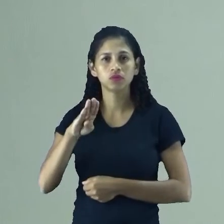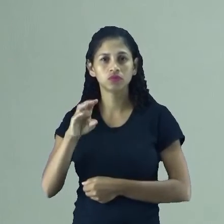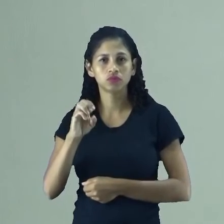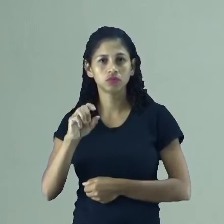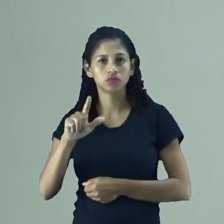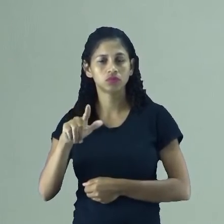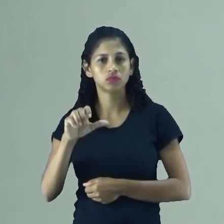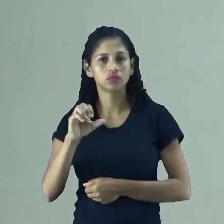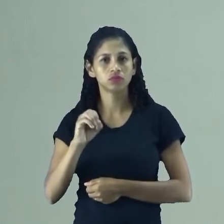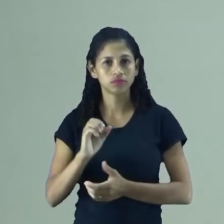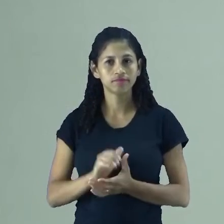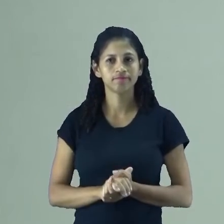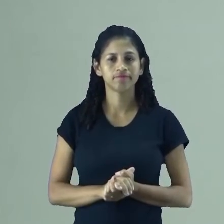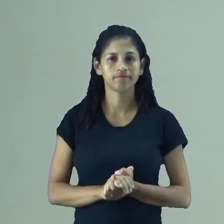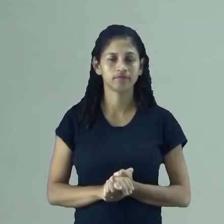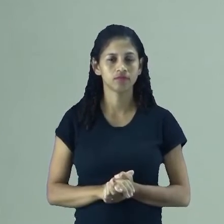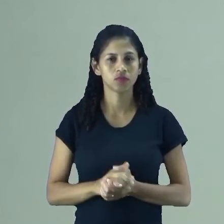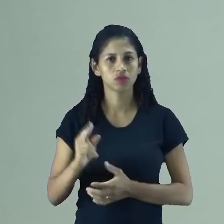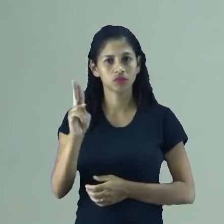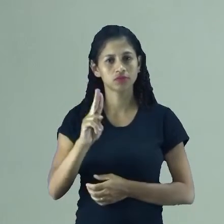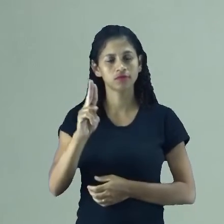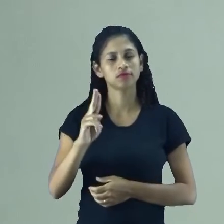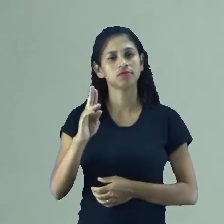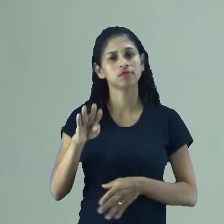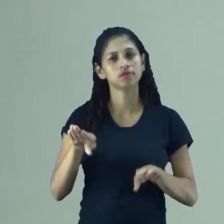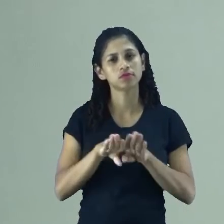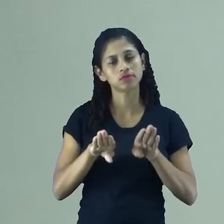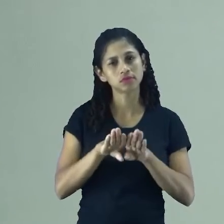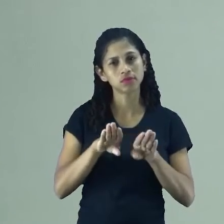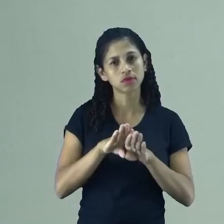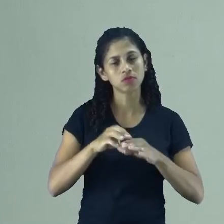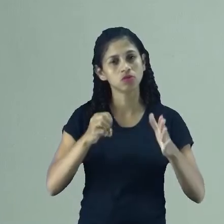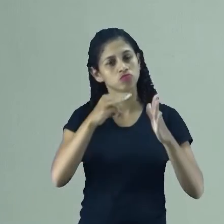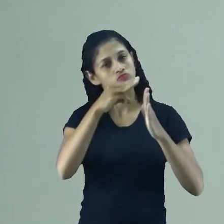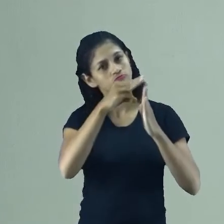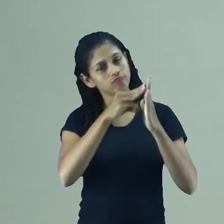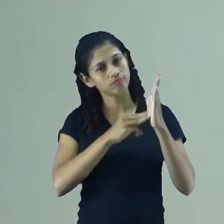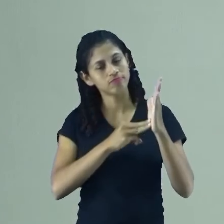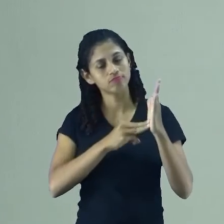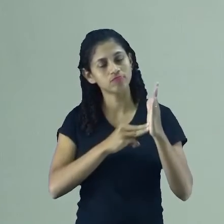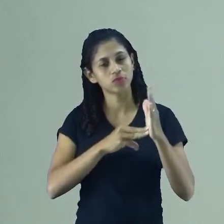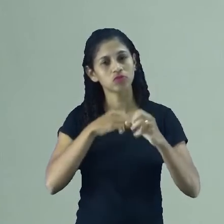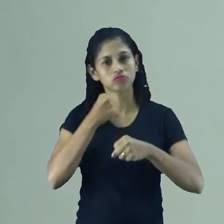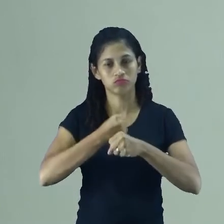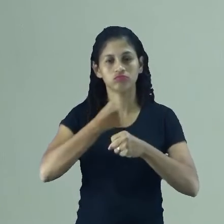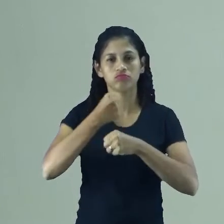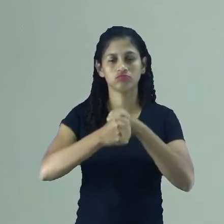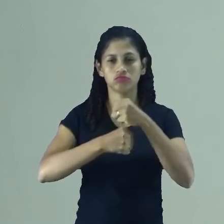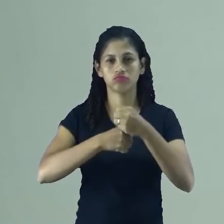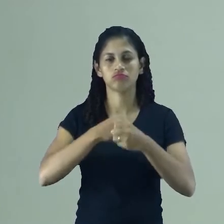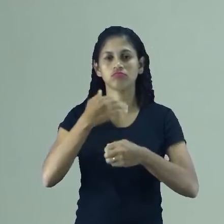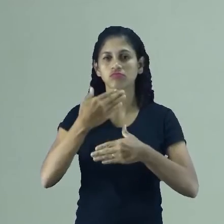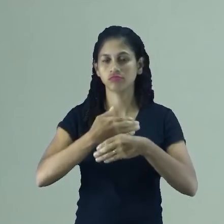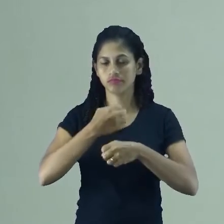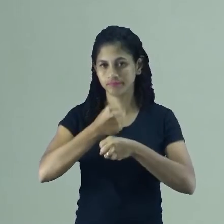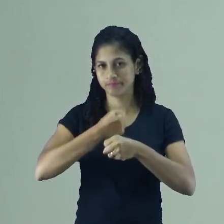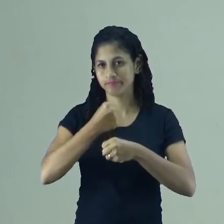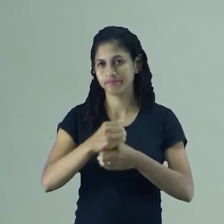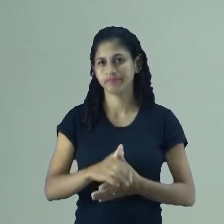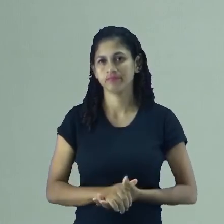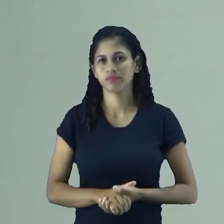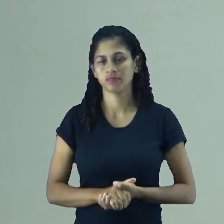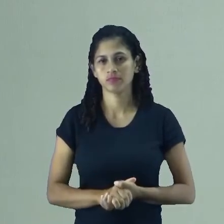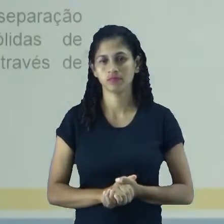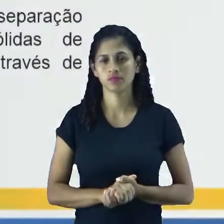inclusive, pode ser utilizada também como um método, pelos grandes construtores. E aí a gente vai ver agora, para